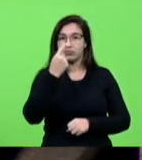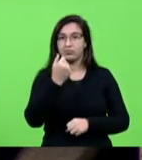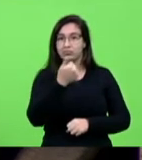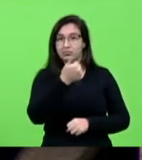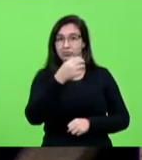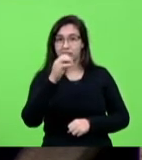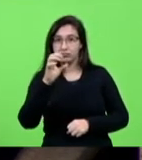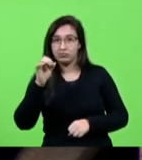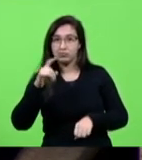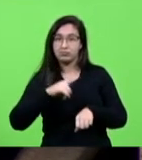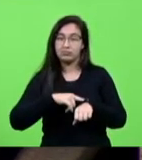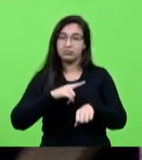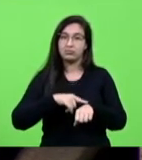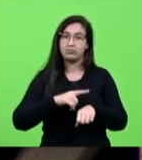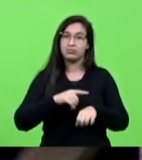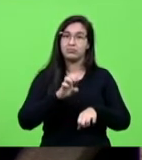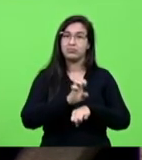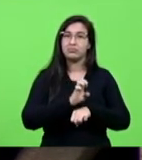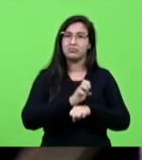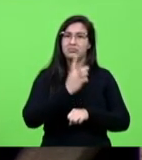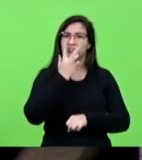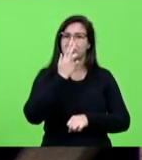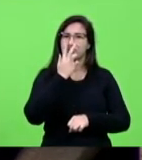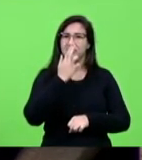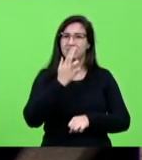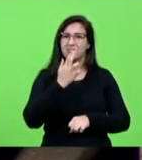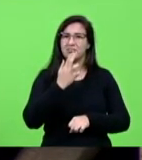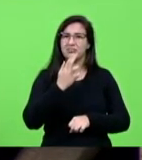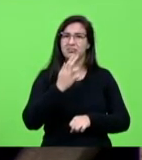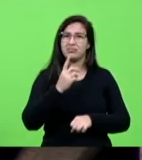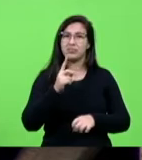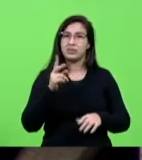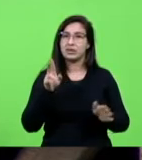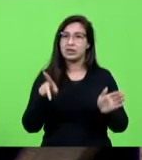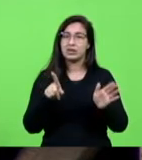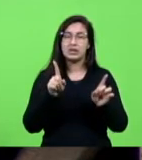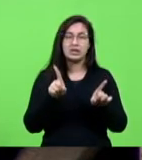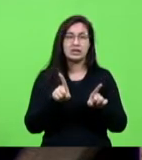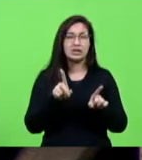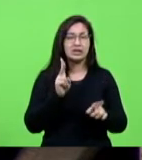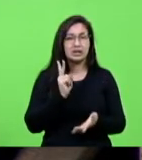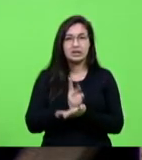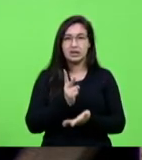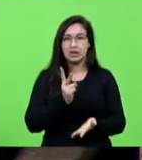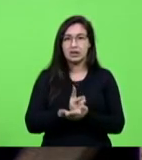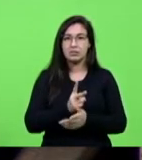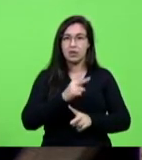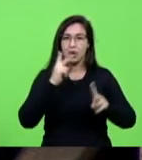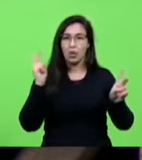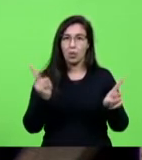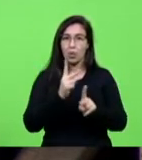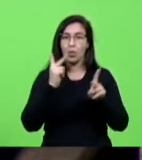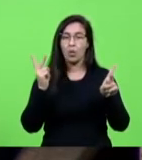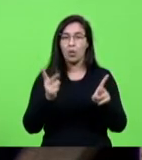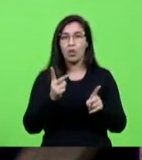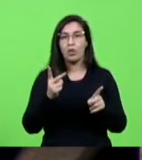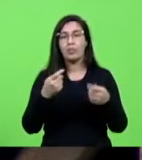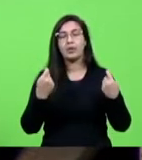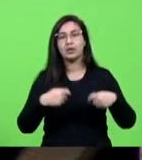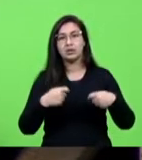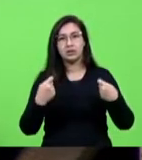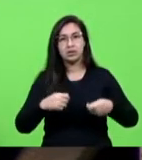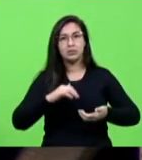estado acabou virando um corredor de tornados, na verdade. Então nós precisamos também que a Defesa Civil possa